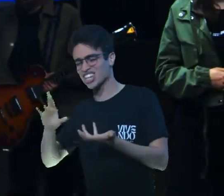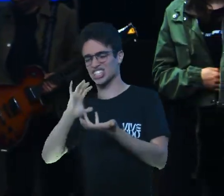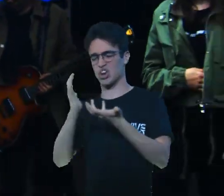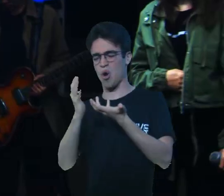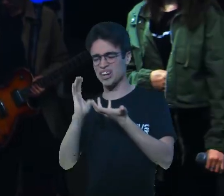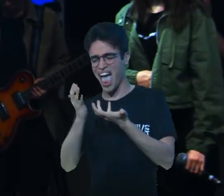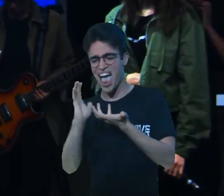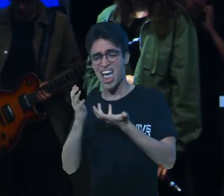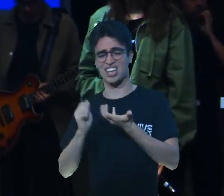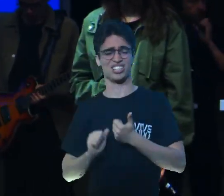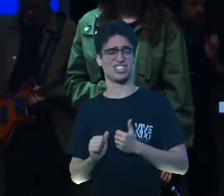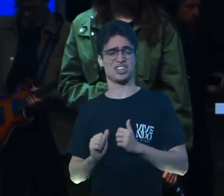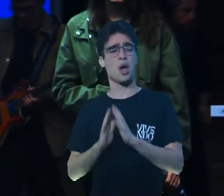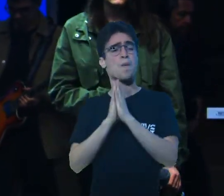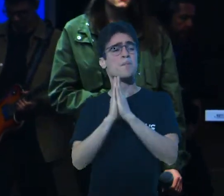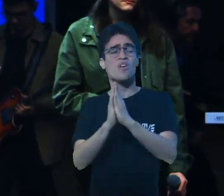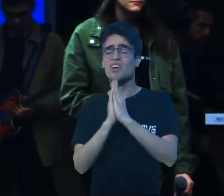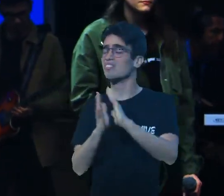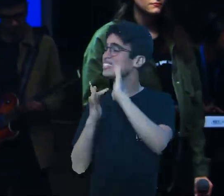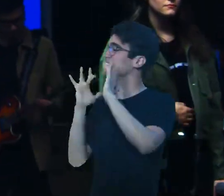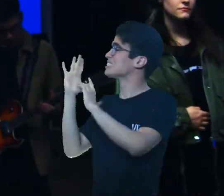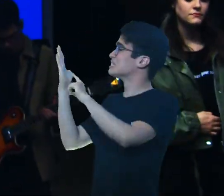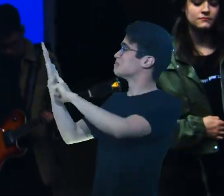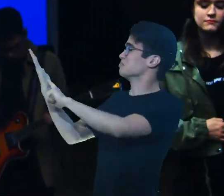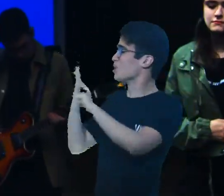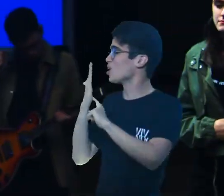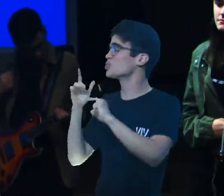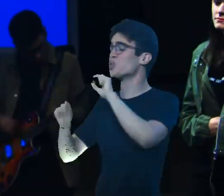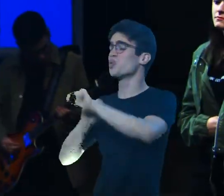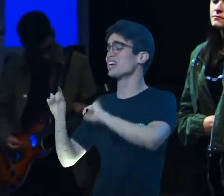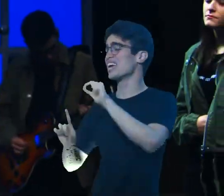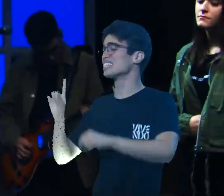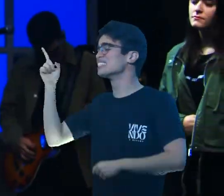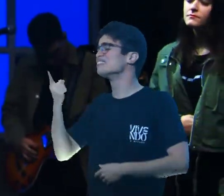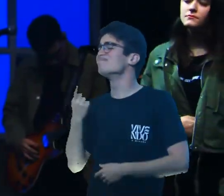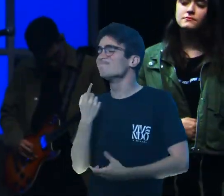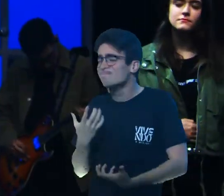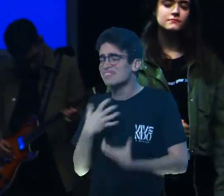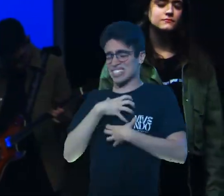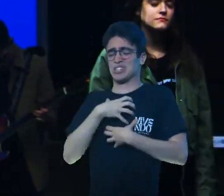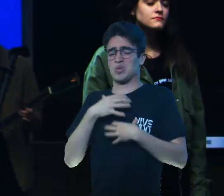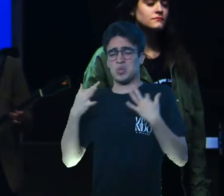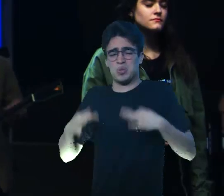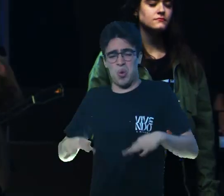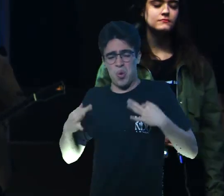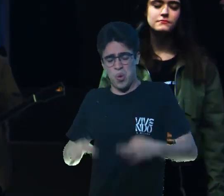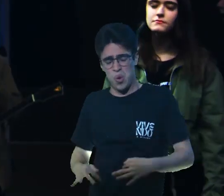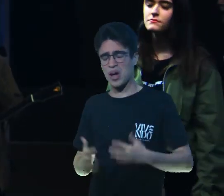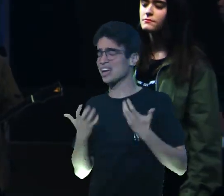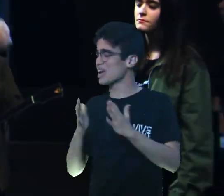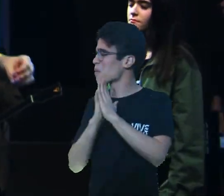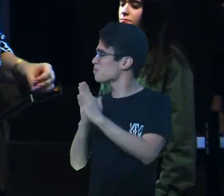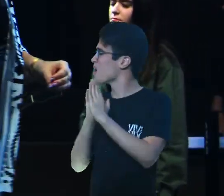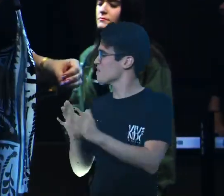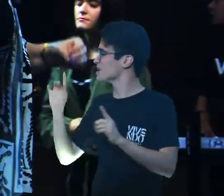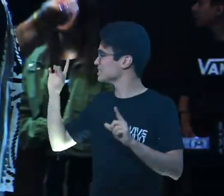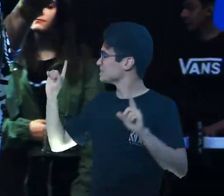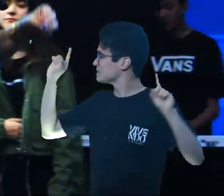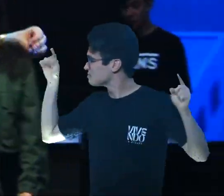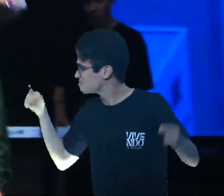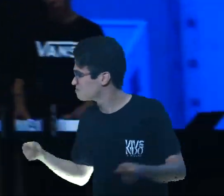faz ver, Senhor, o que dói no teu coração. Alinha o meu coração ao